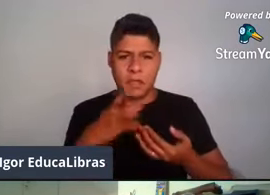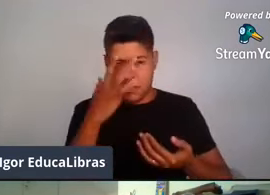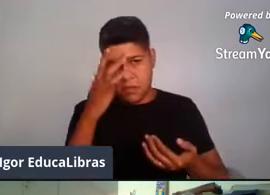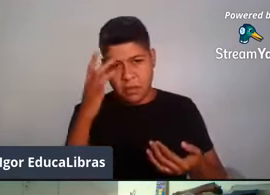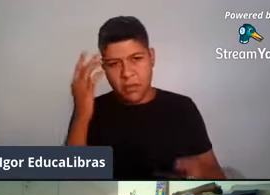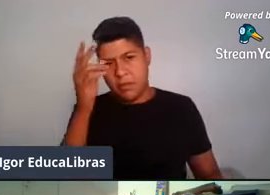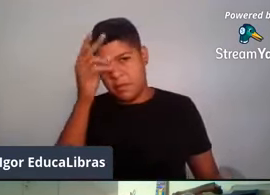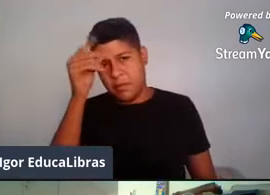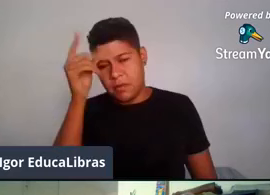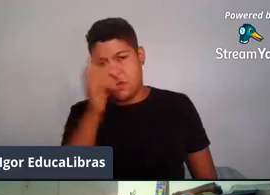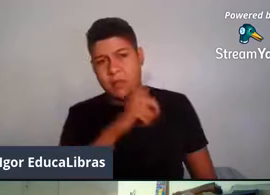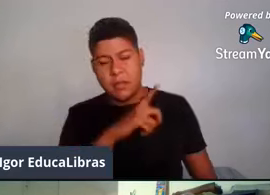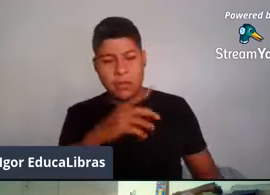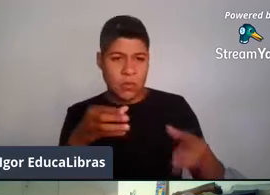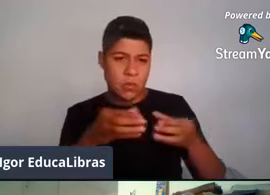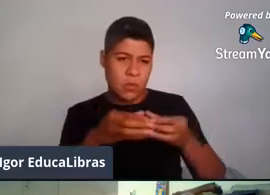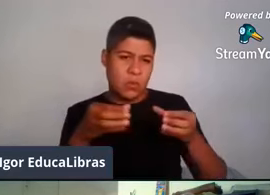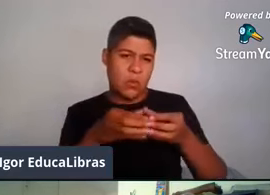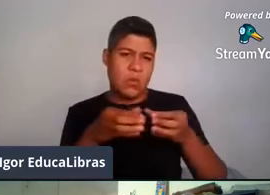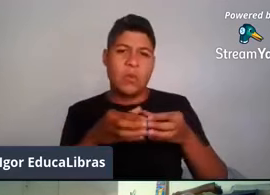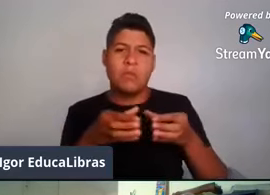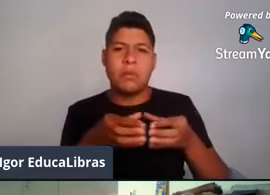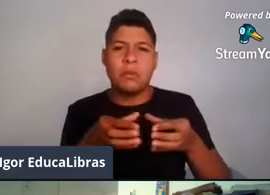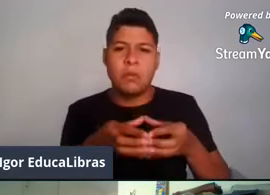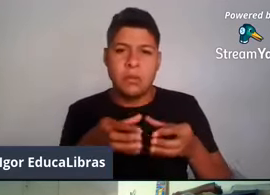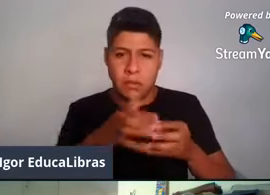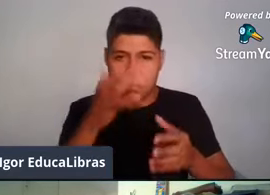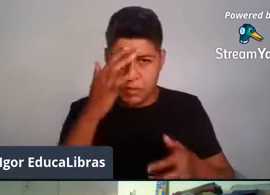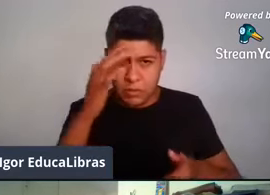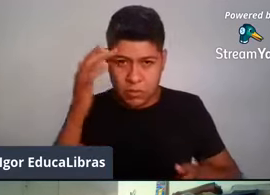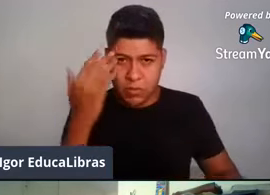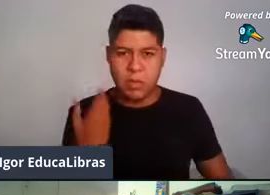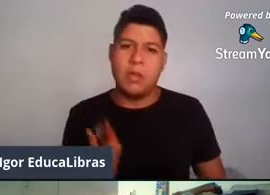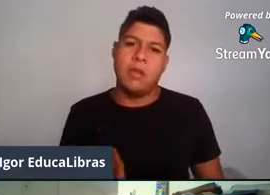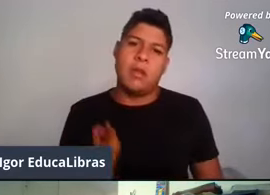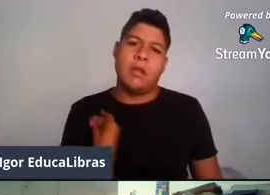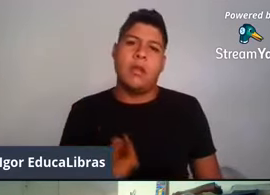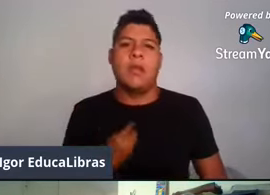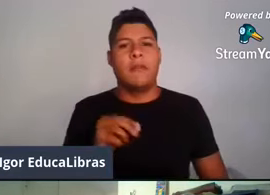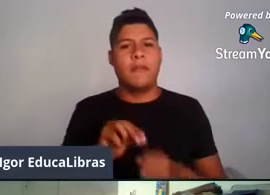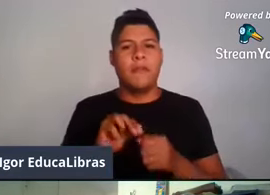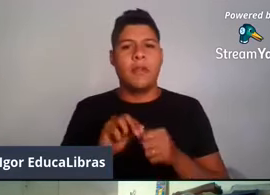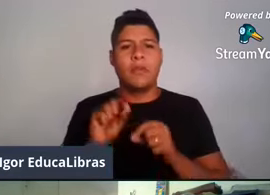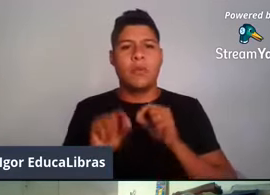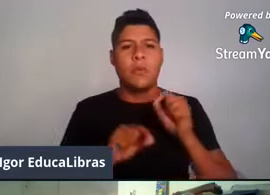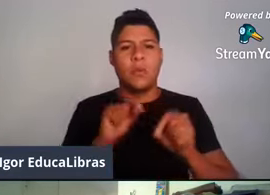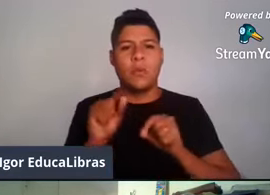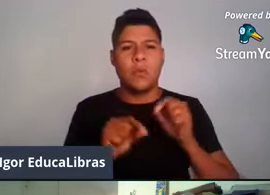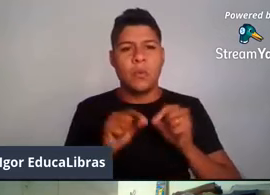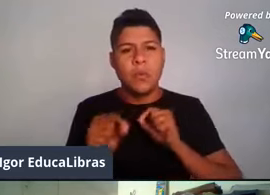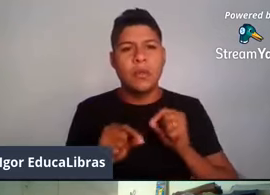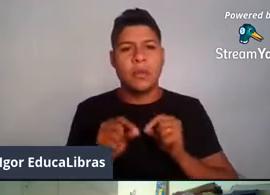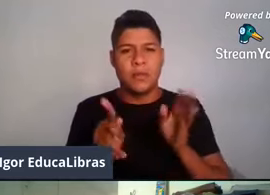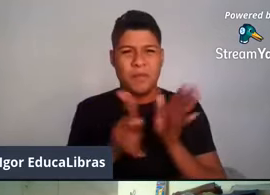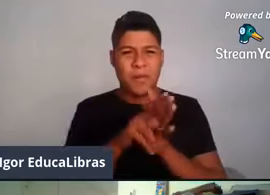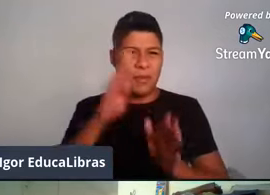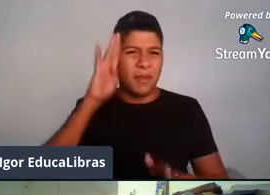tem um grupinho de pessoas que também fizeram, de acadêmicos aqui